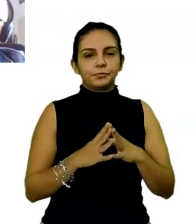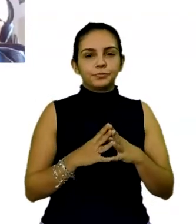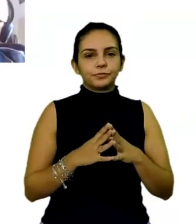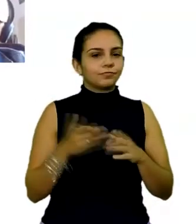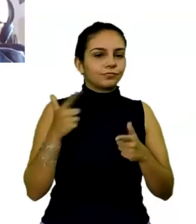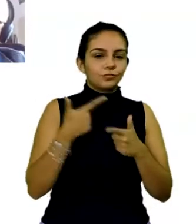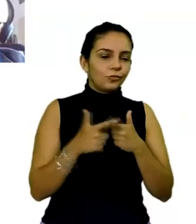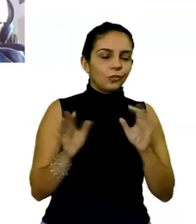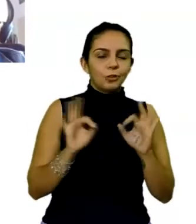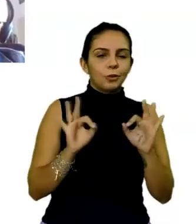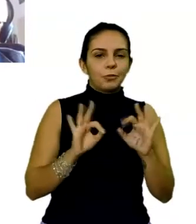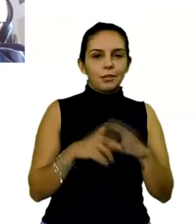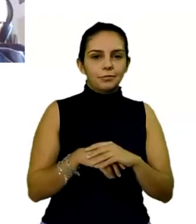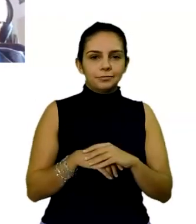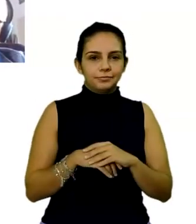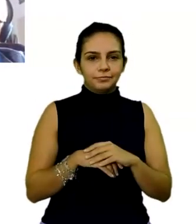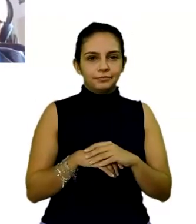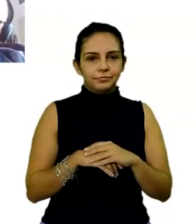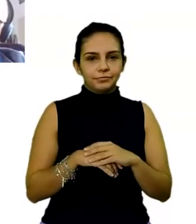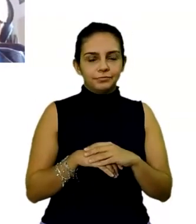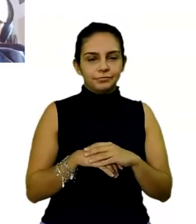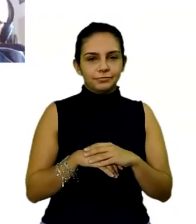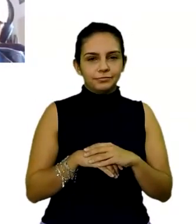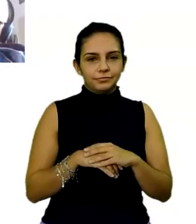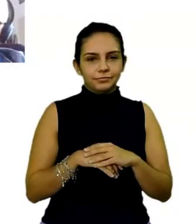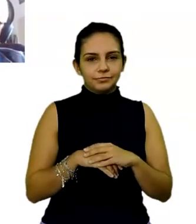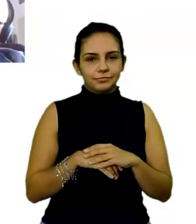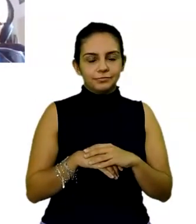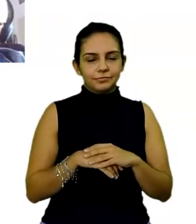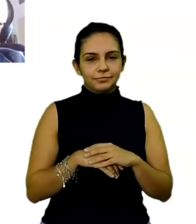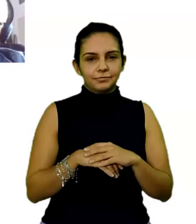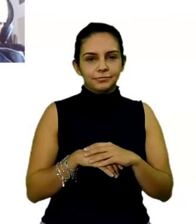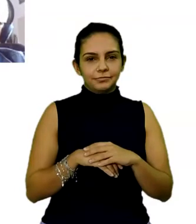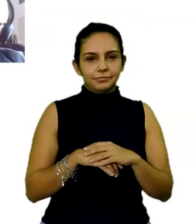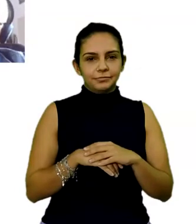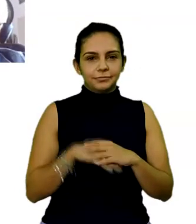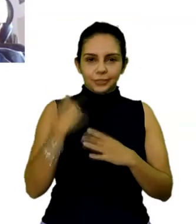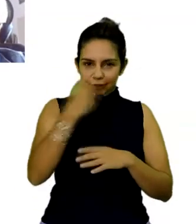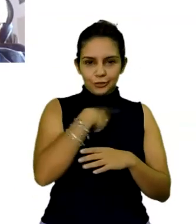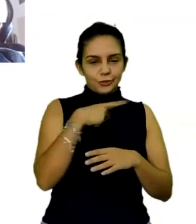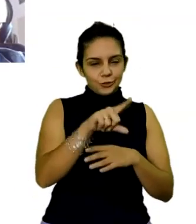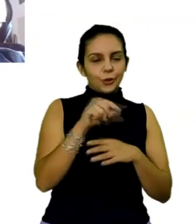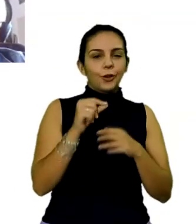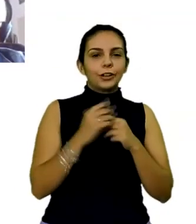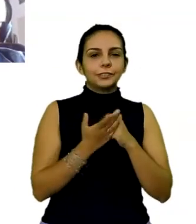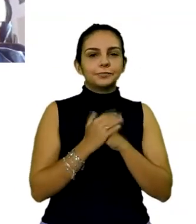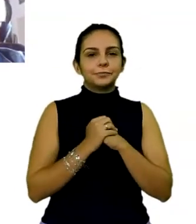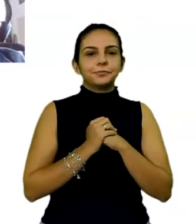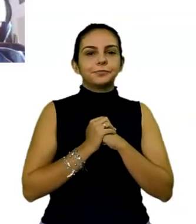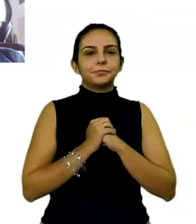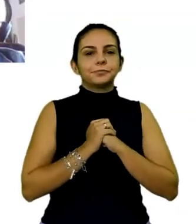não tem problema de tamanho. Eu acho que o tamanho é o tamanho que a gente escolhe.